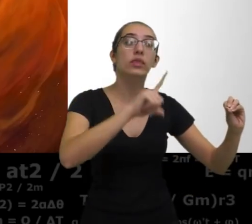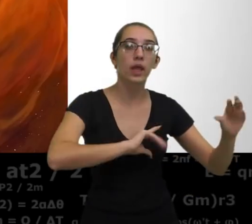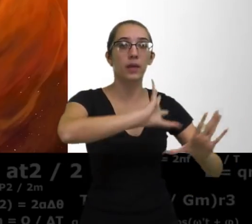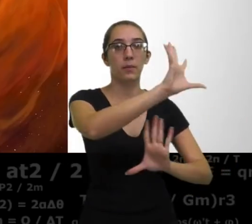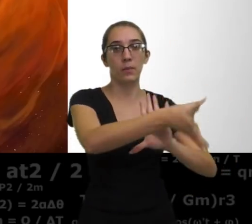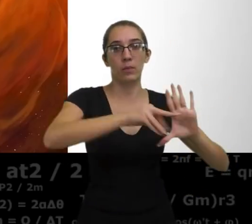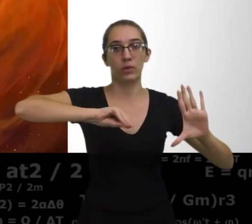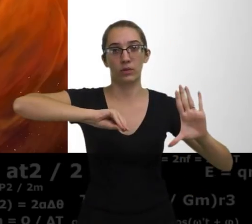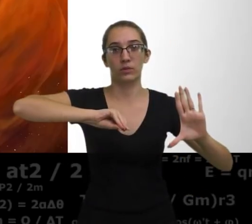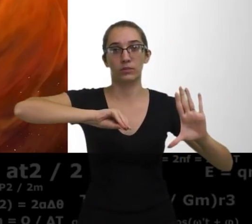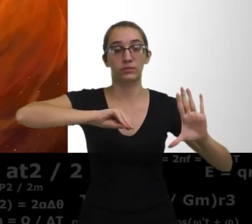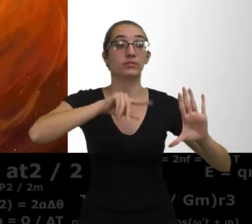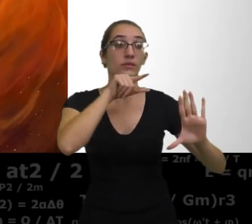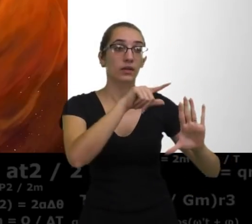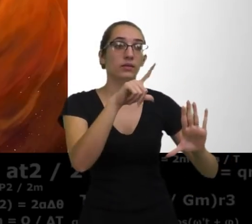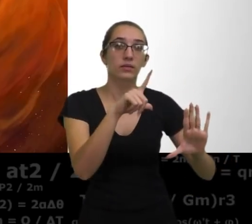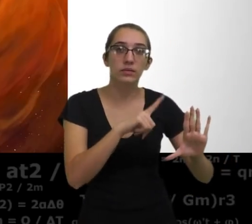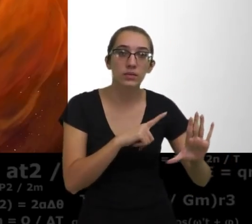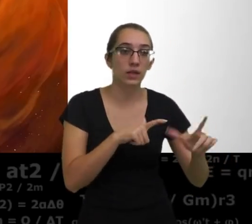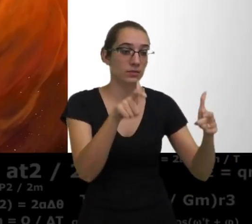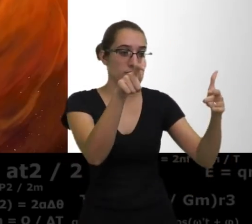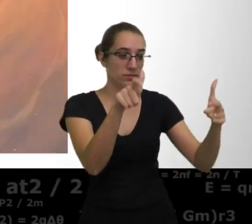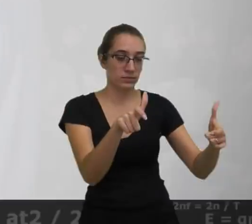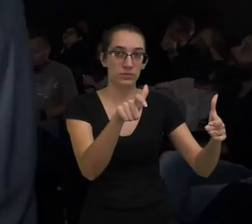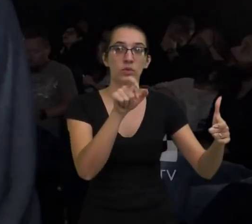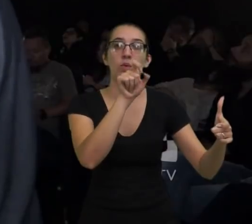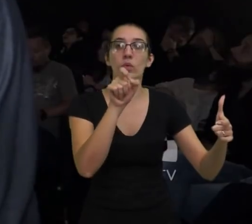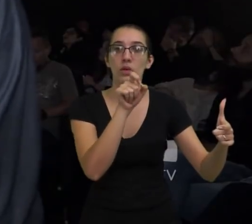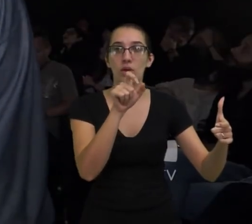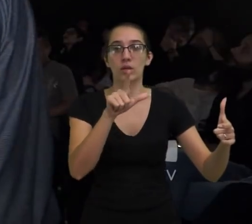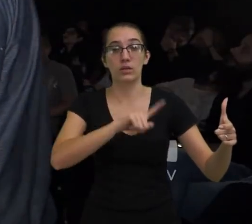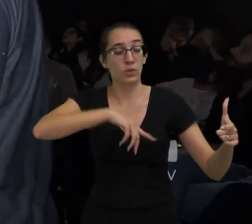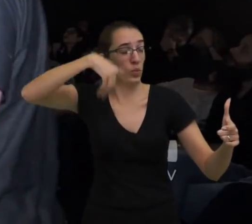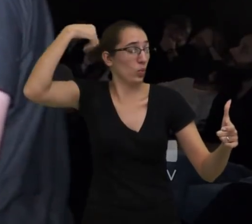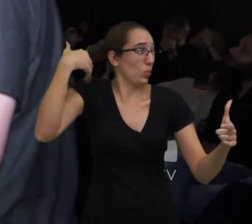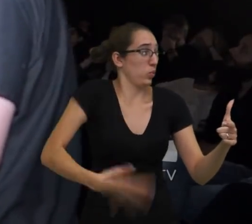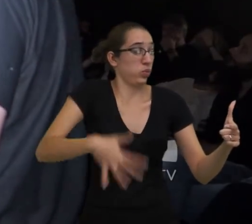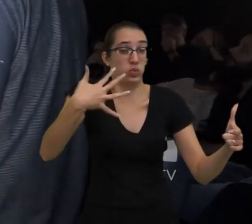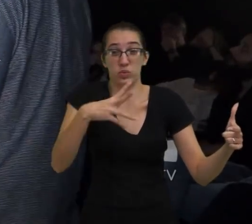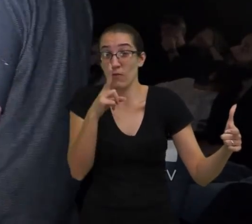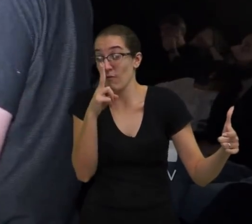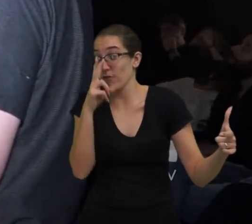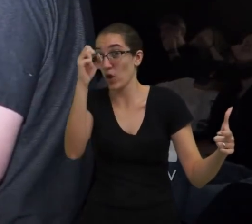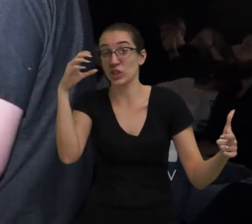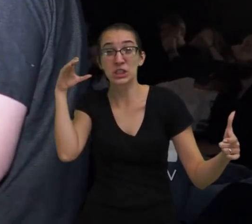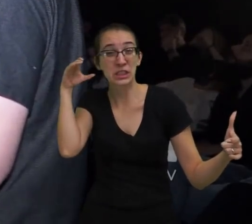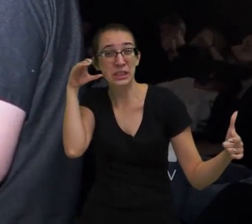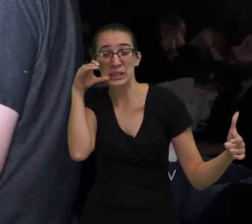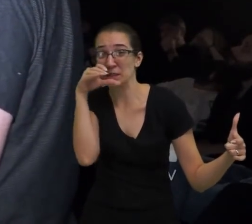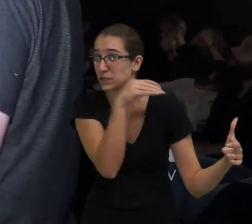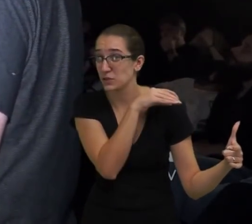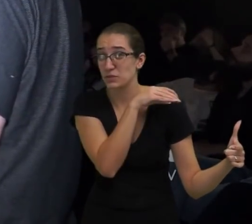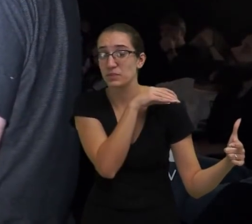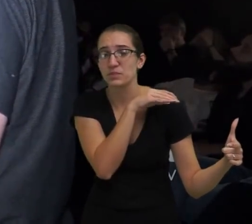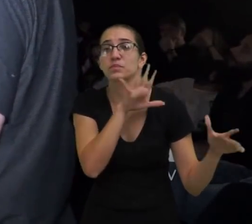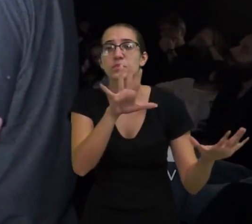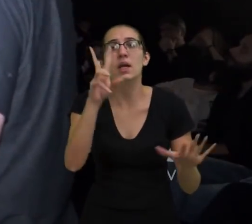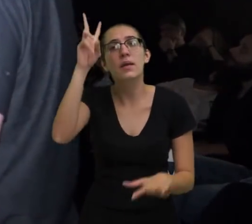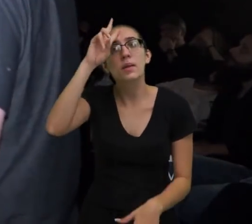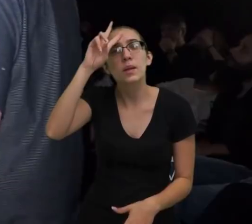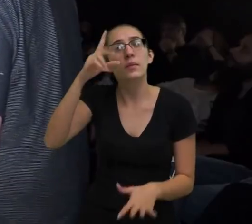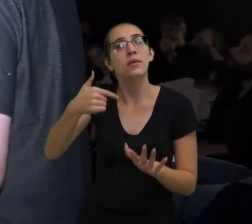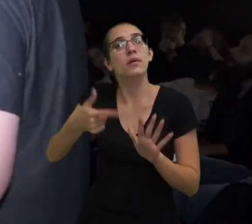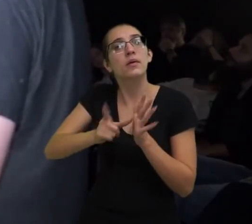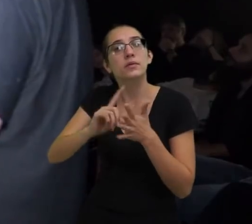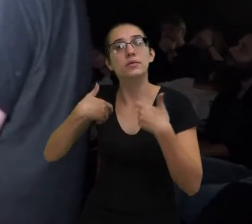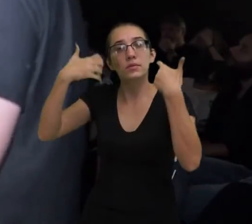matéria em altíssimas temperaturas. Lembrem que eu falei para vocês que esse material, conforme ele se aproxima do buraco negro, ele é acelerado,